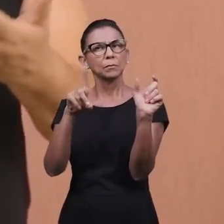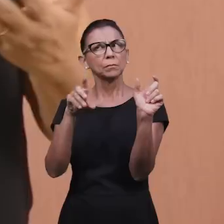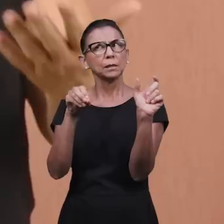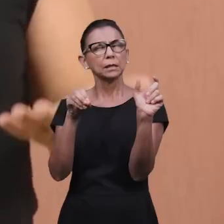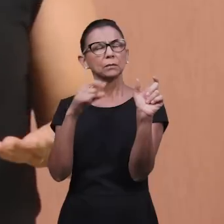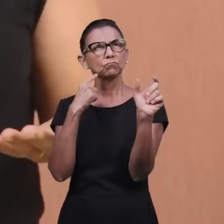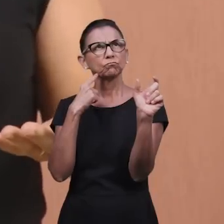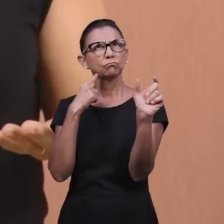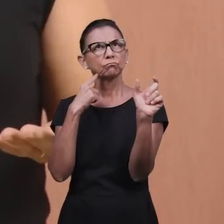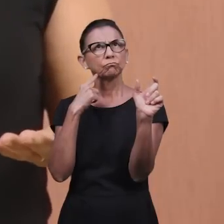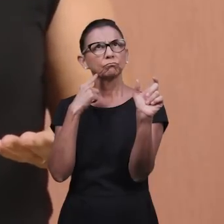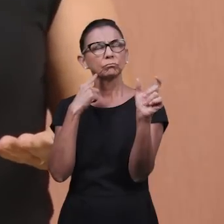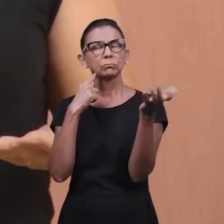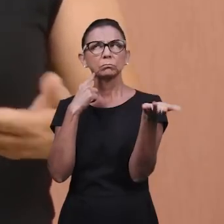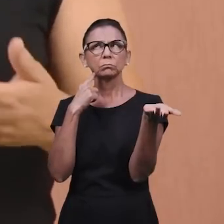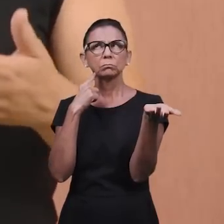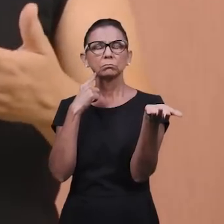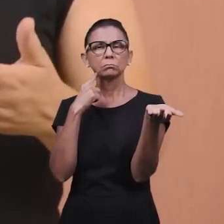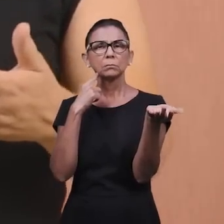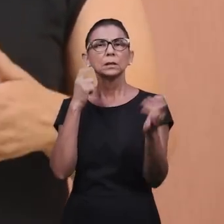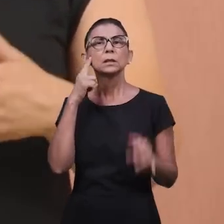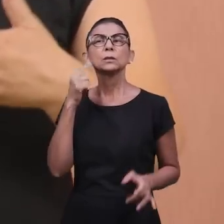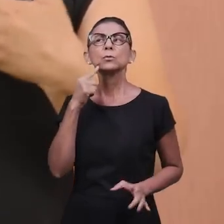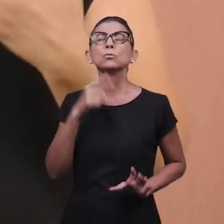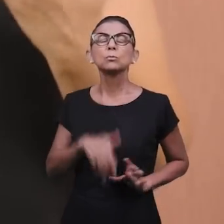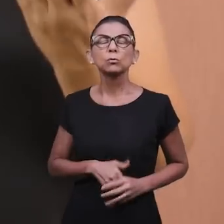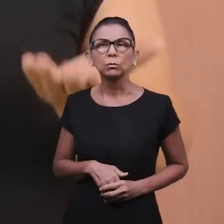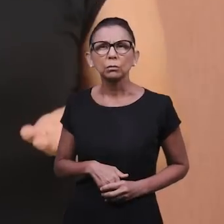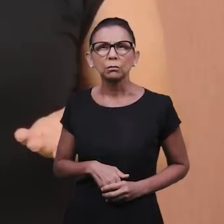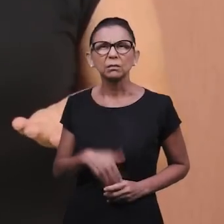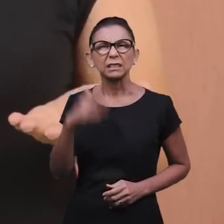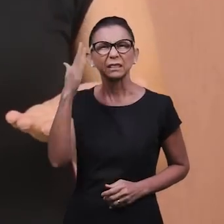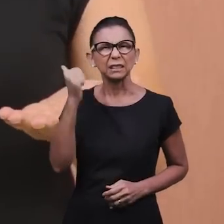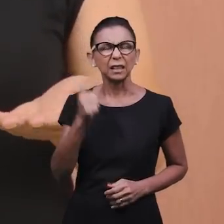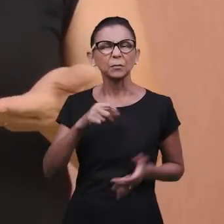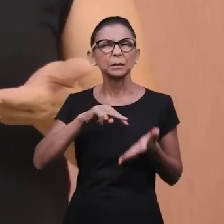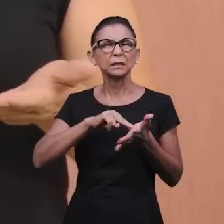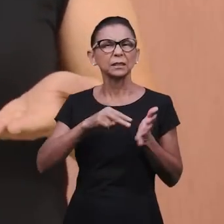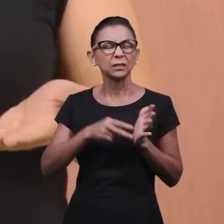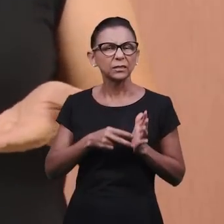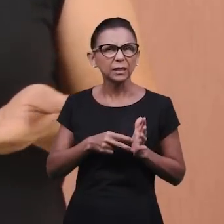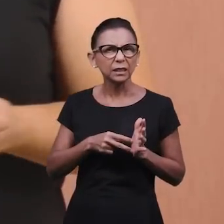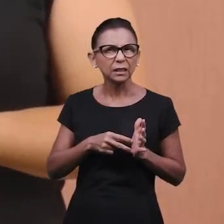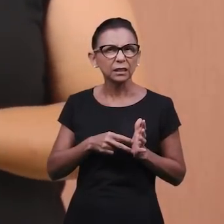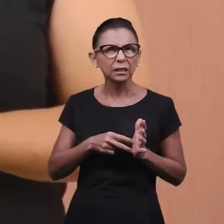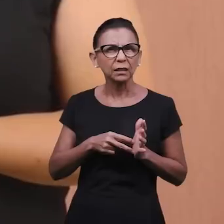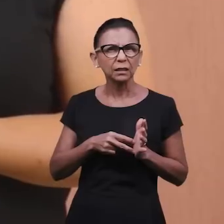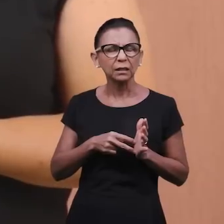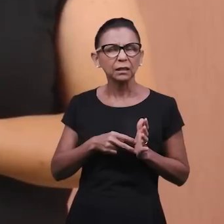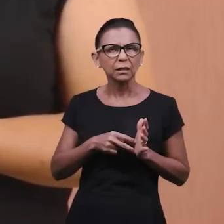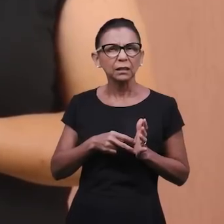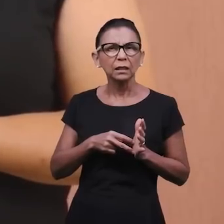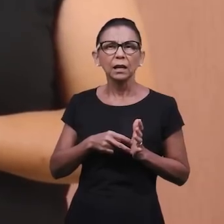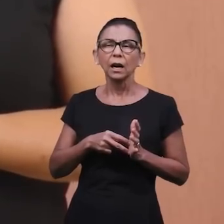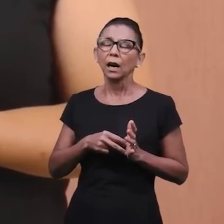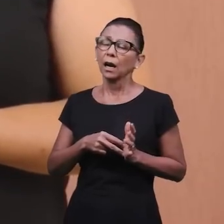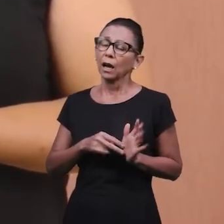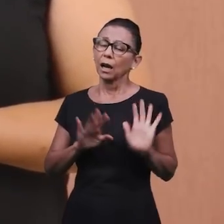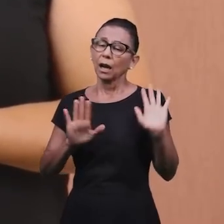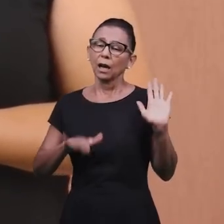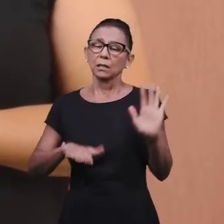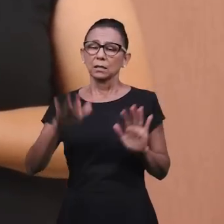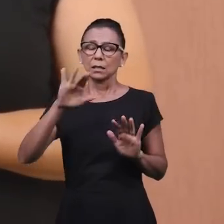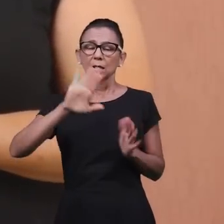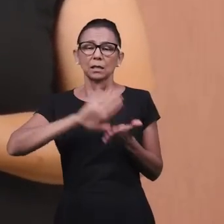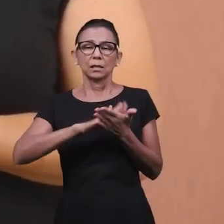tem essa dificuldade. E o surdo? Será que ele vai conseguir saber o que é encapelado? Porque muitas vezes o irmão que está interpretando não sabe